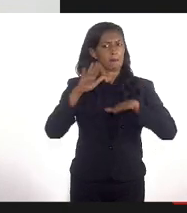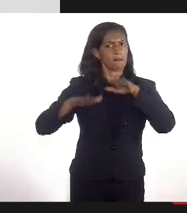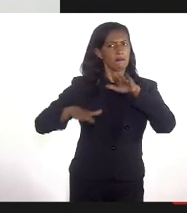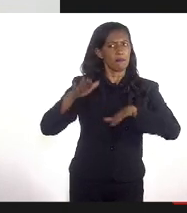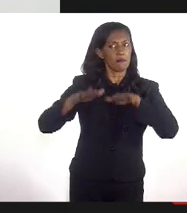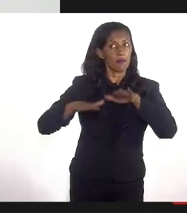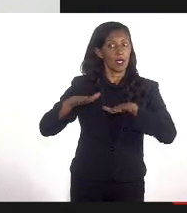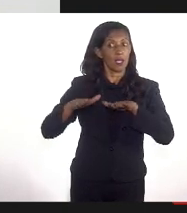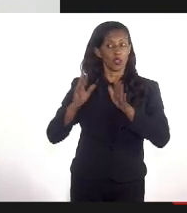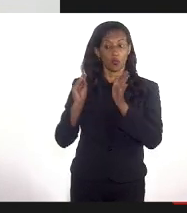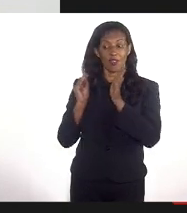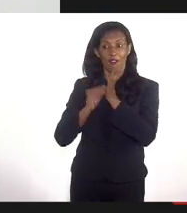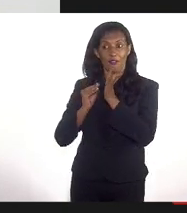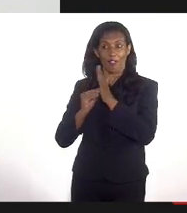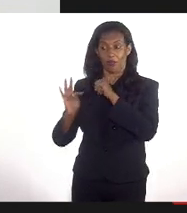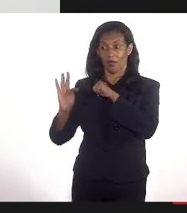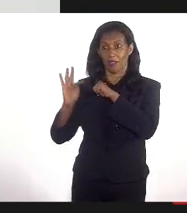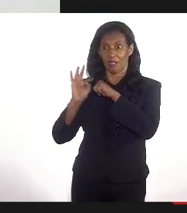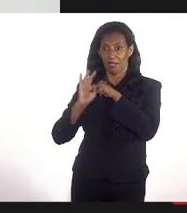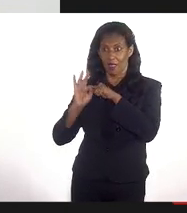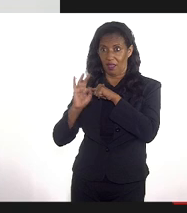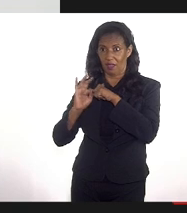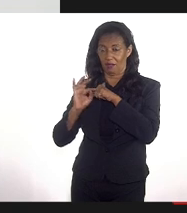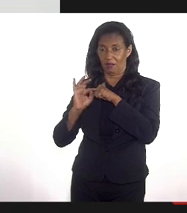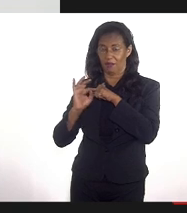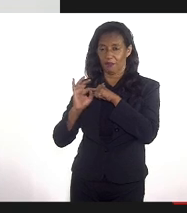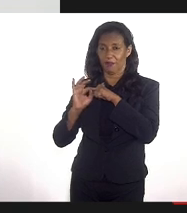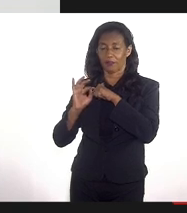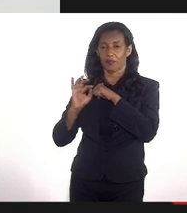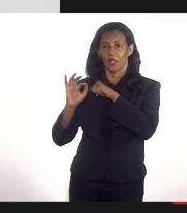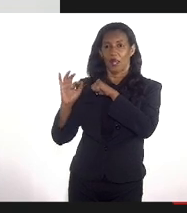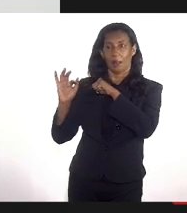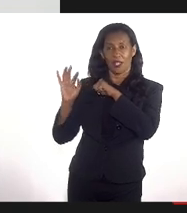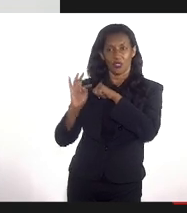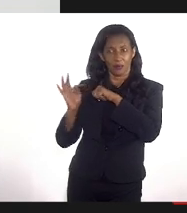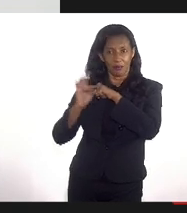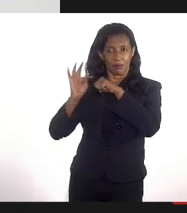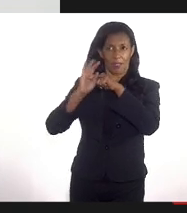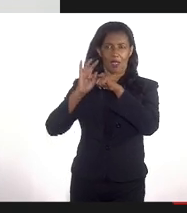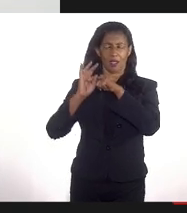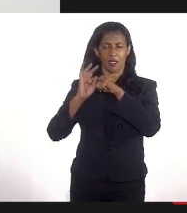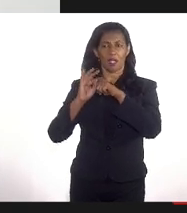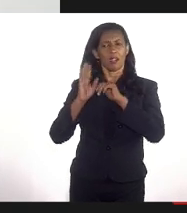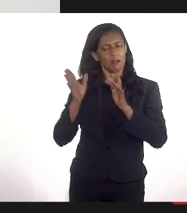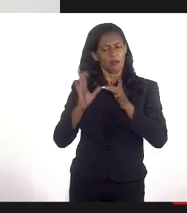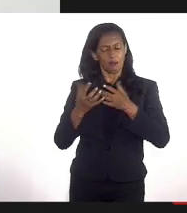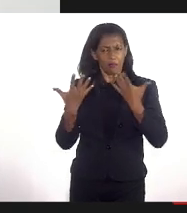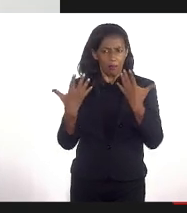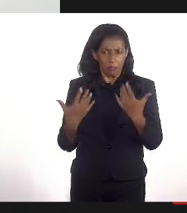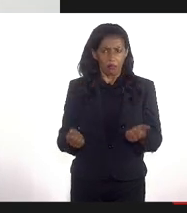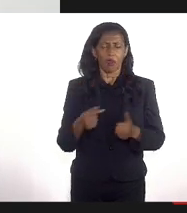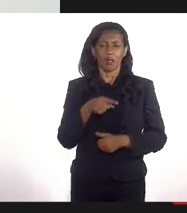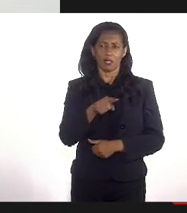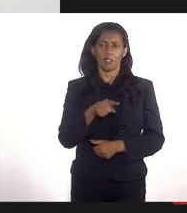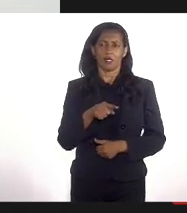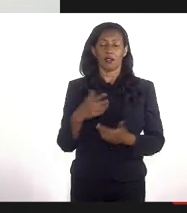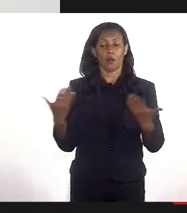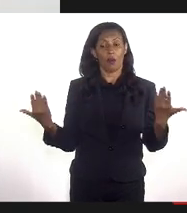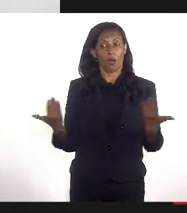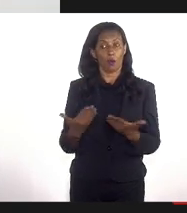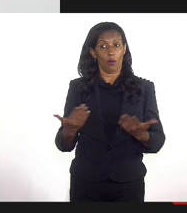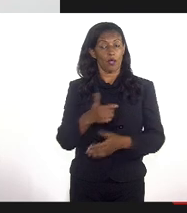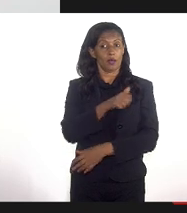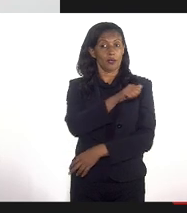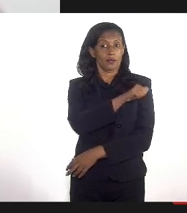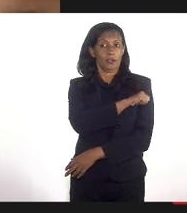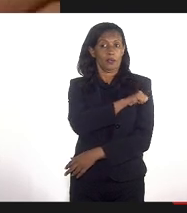tenha terminado a parte técnica do ensino médio. Isso foi permitido. E assim nós fizemos. Então, esses alunos agora precisam concluir, e